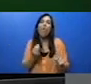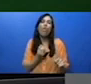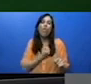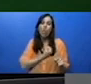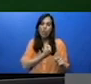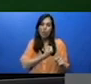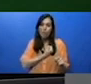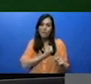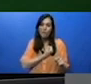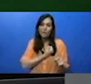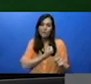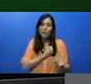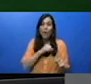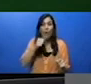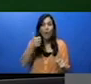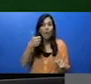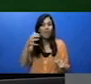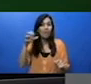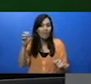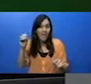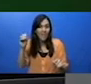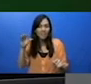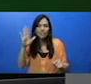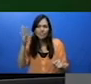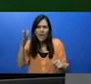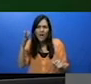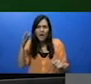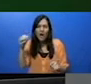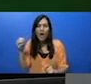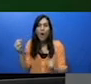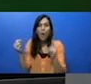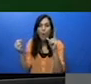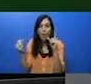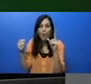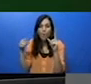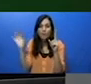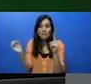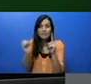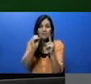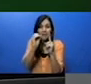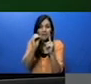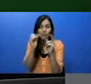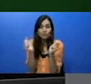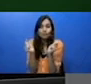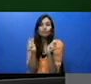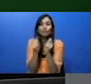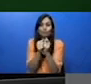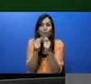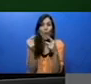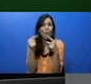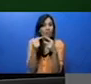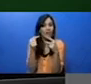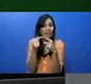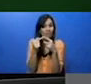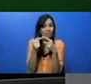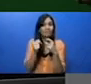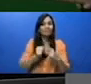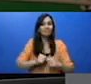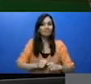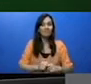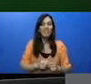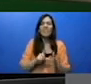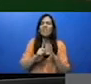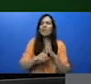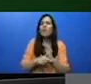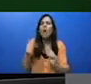combinação do 1 e o 0, certo? Então aqui, olha, nós temos todos esses. Depois são